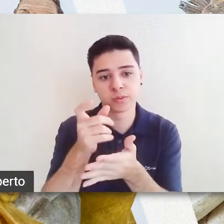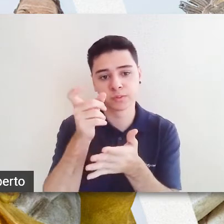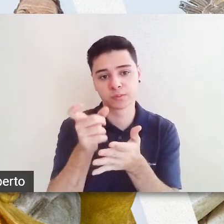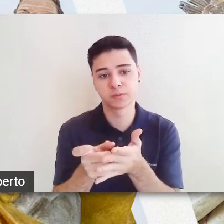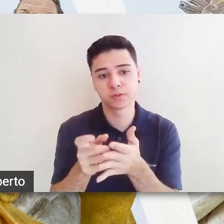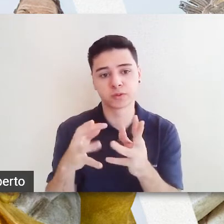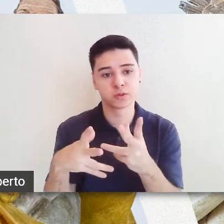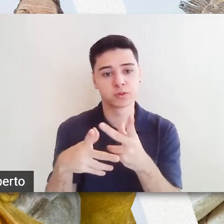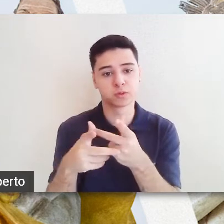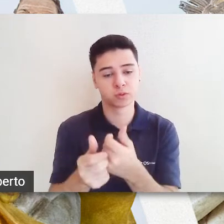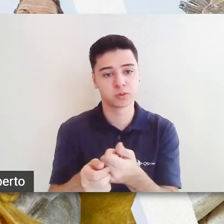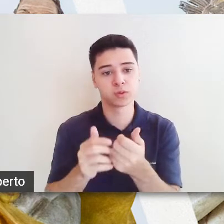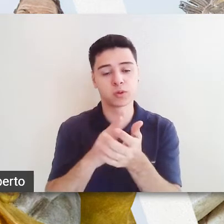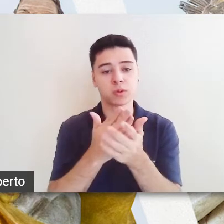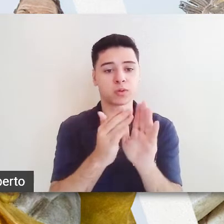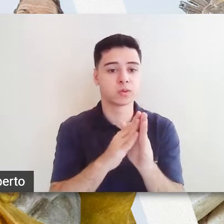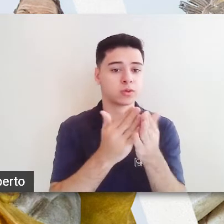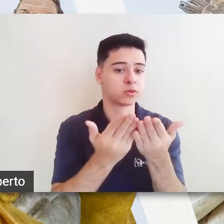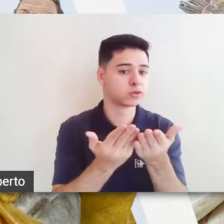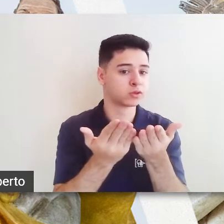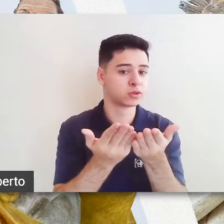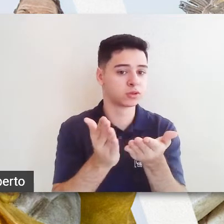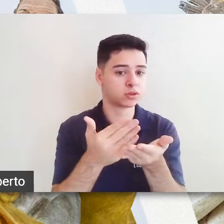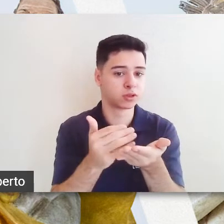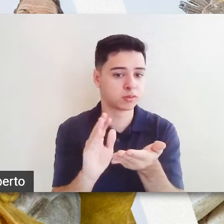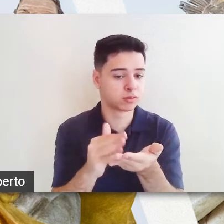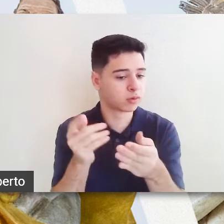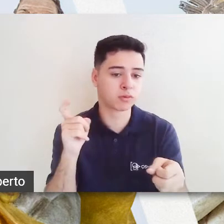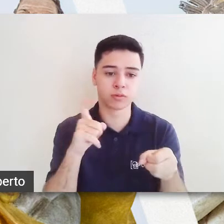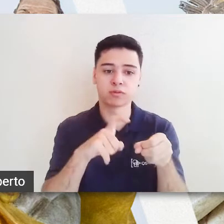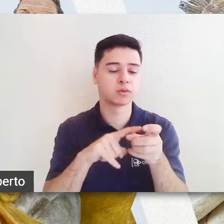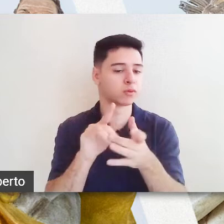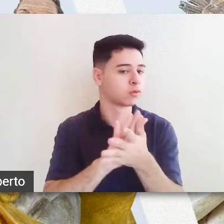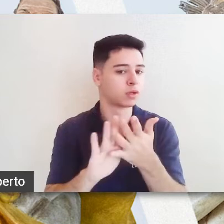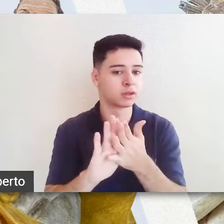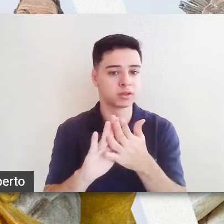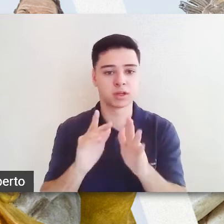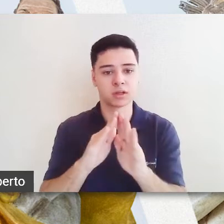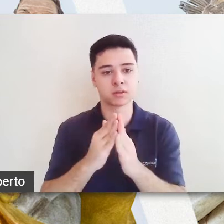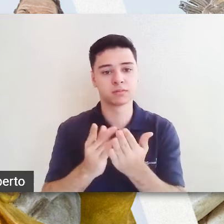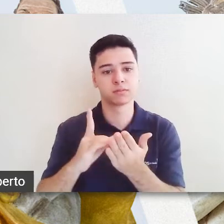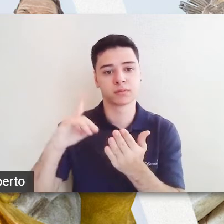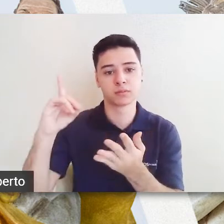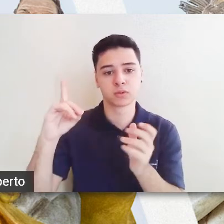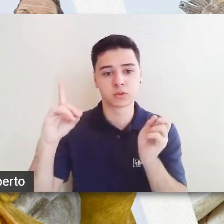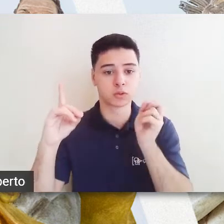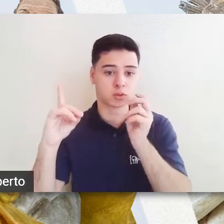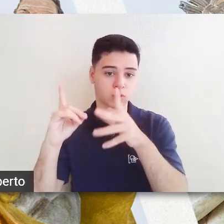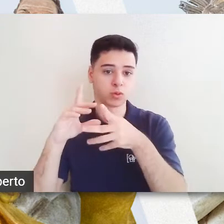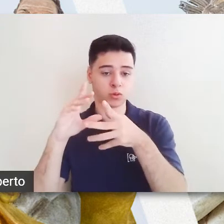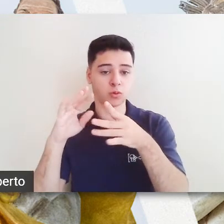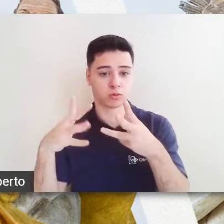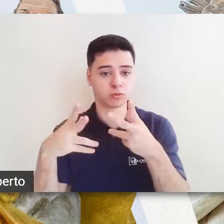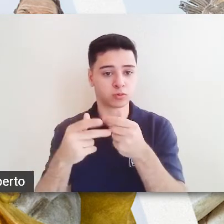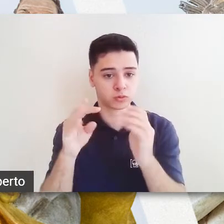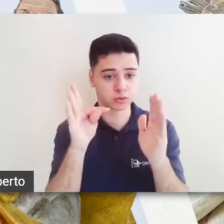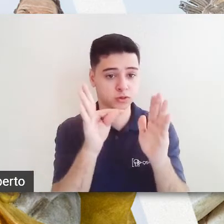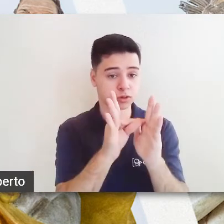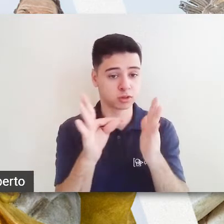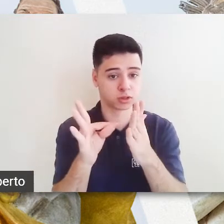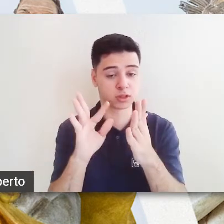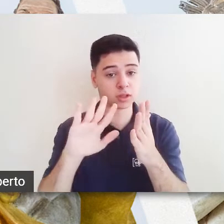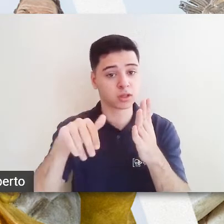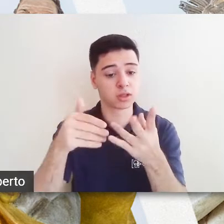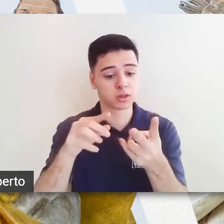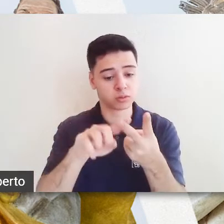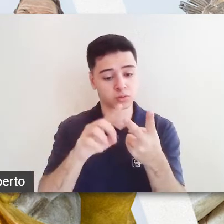evangelhos, né, que não foram incluídos aí nos textos canônicos da Bíblia, do Novo Testamento, mas a gente já vai ver que tem um pouquinho